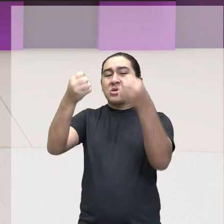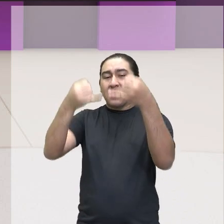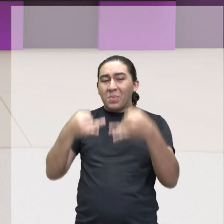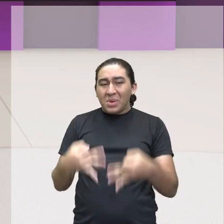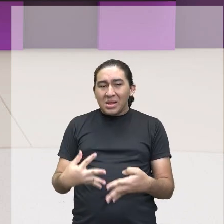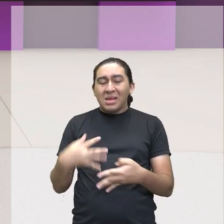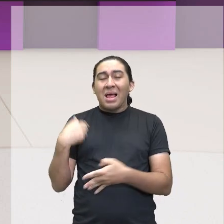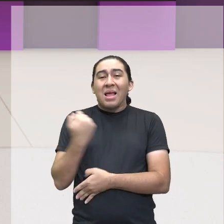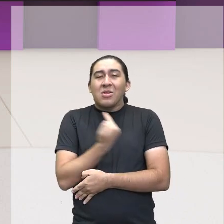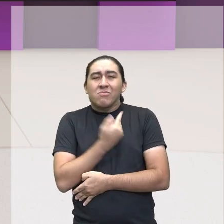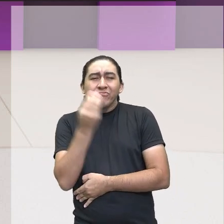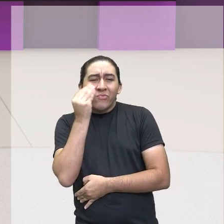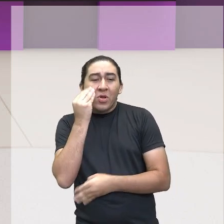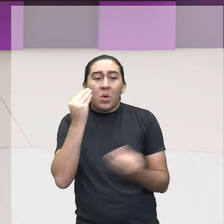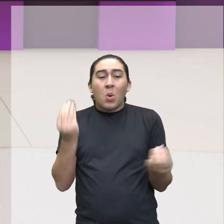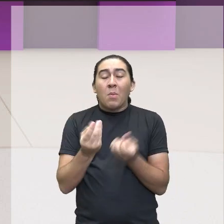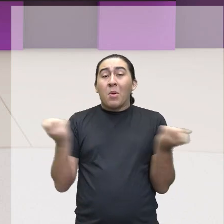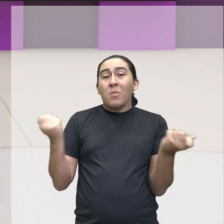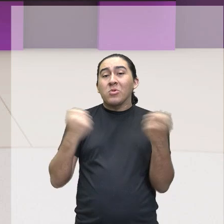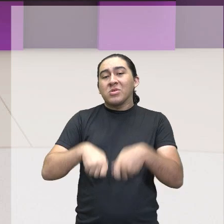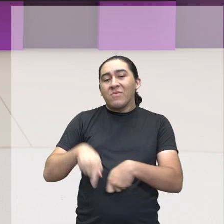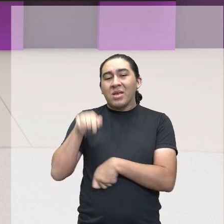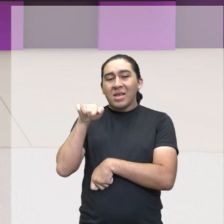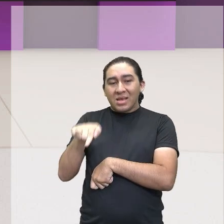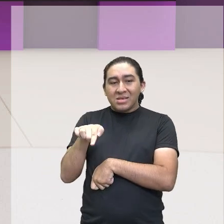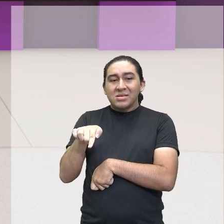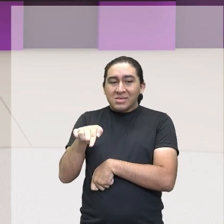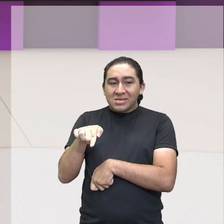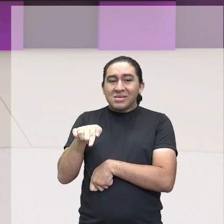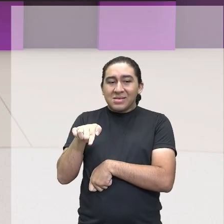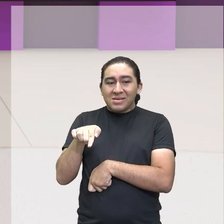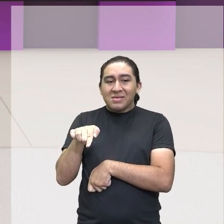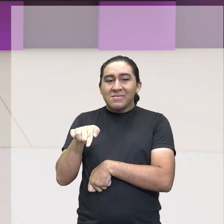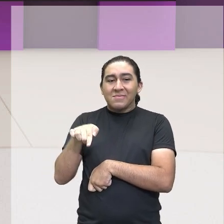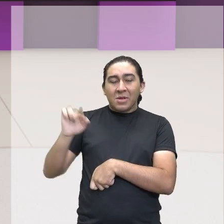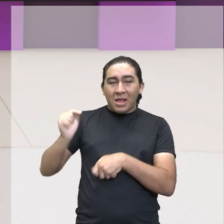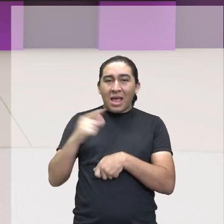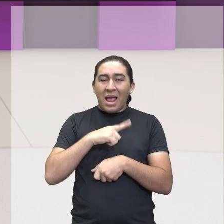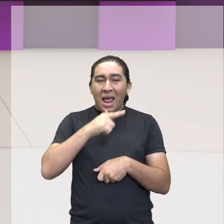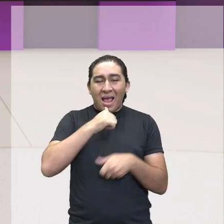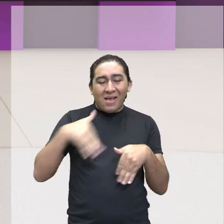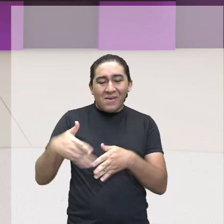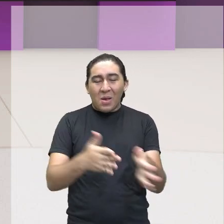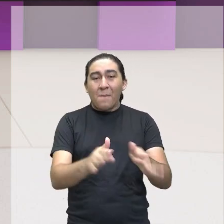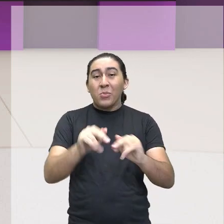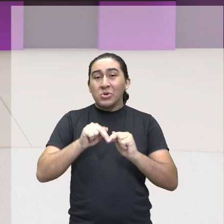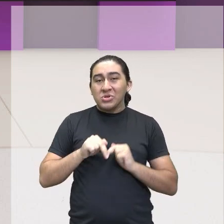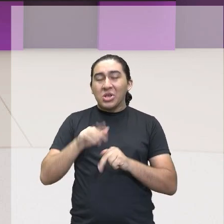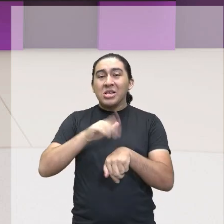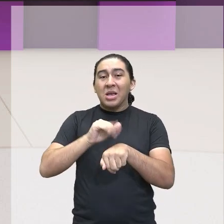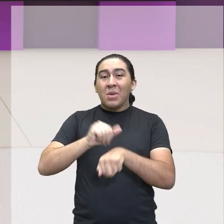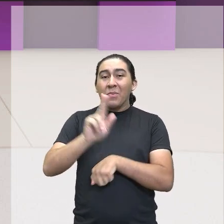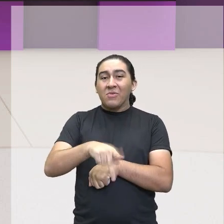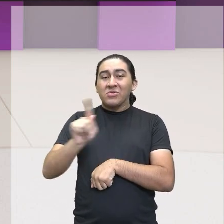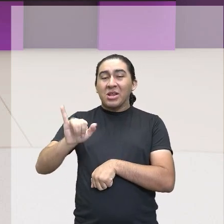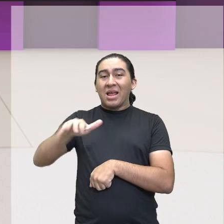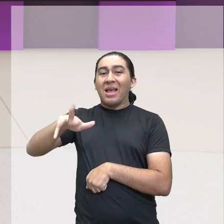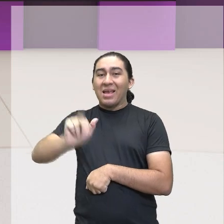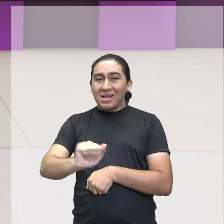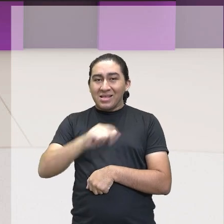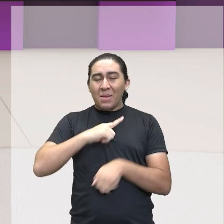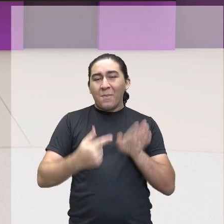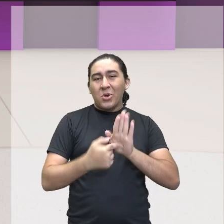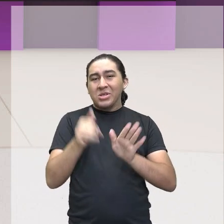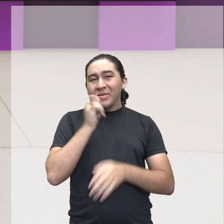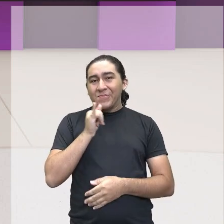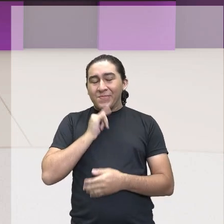explicar para a gente como funciona, então, esse famoso encontro das águas. Por isso, eu vou chamar agora a professora Yara para trazer esse